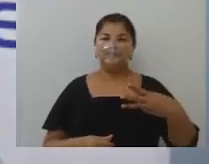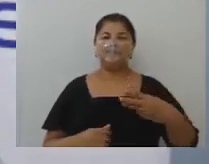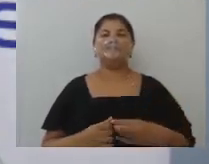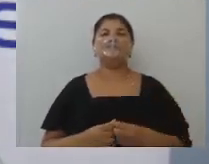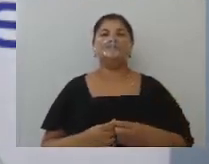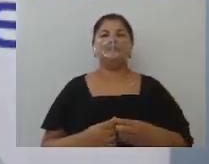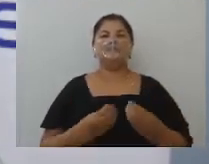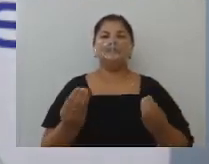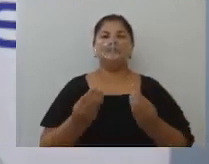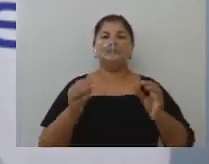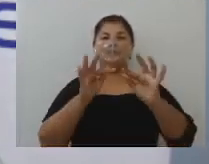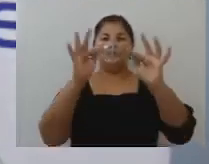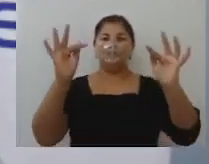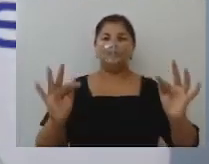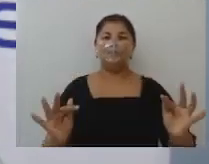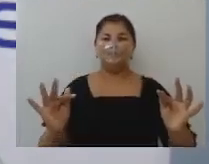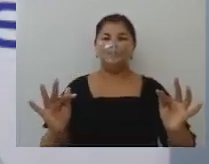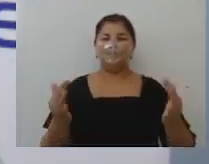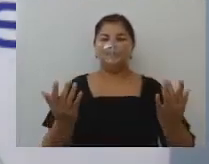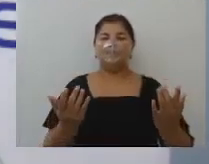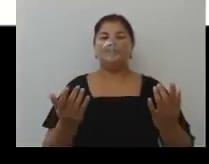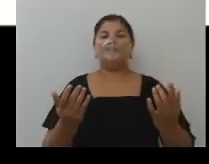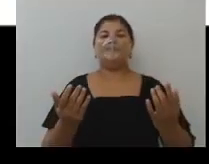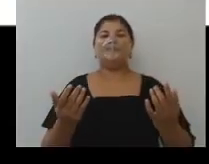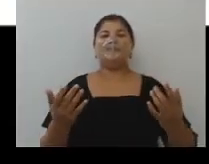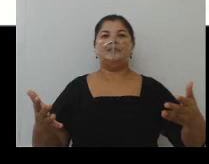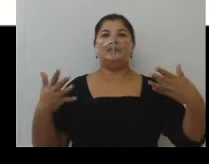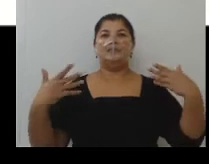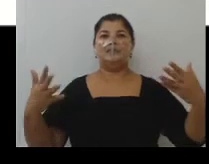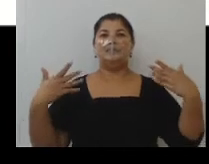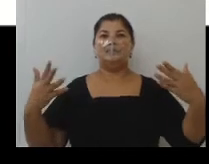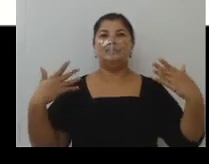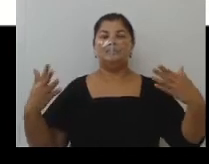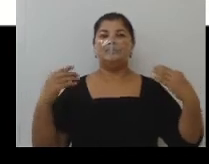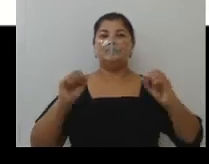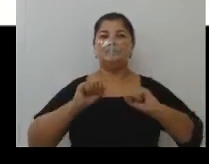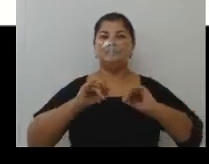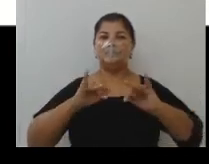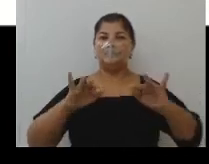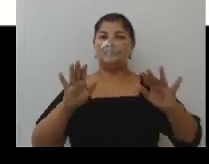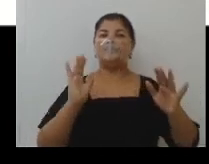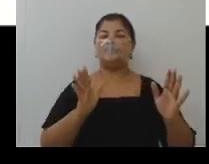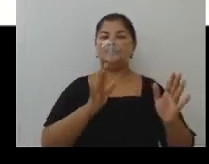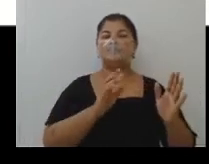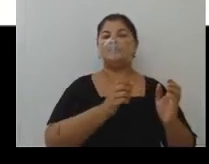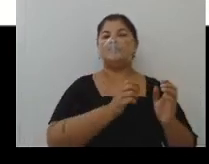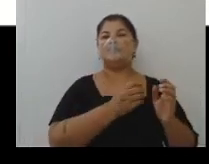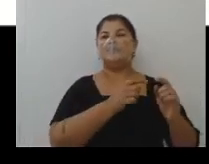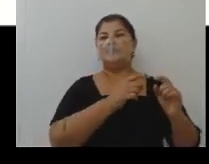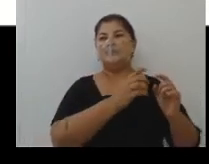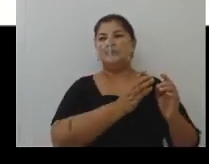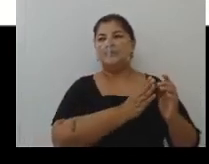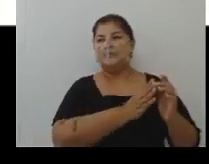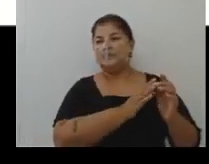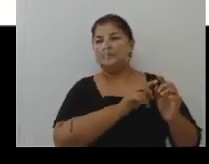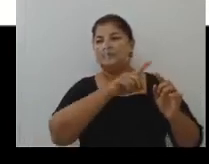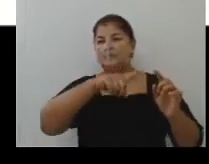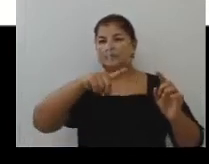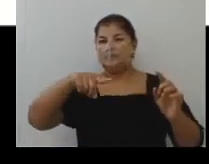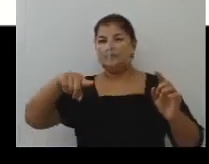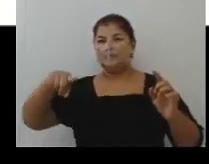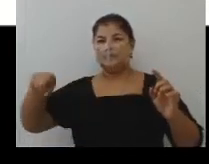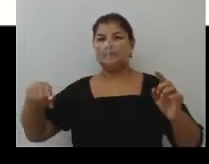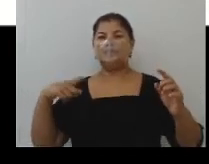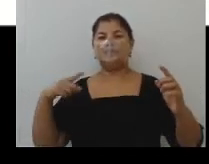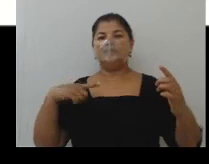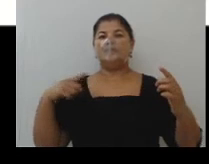Terceira forma do calor se propagar. Nós vimos a condução. Na condução, a energia